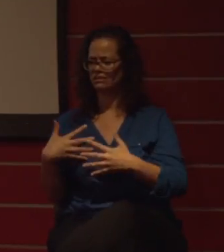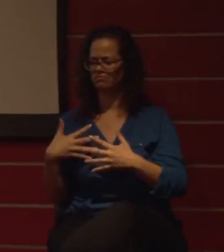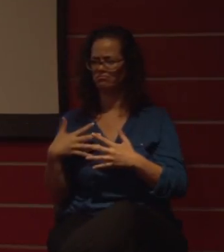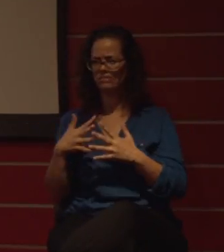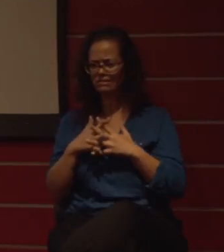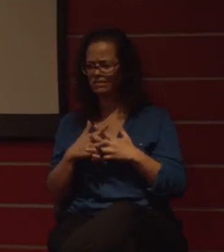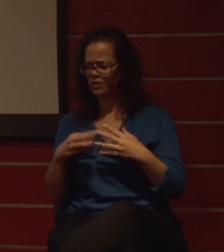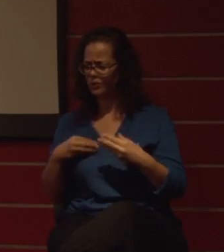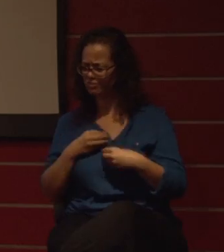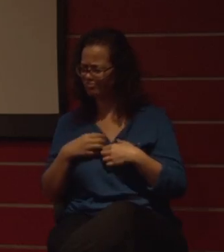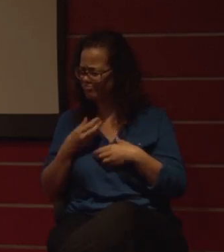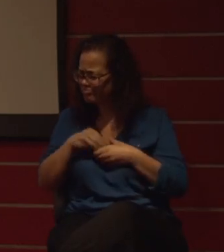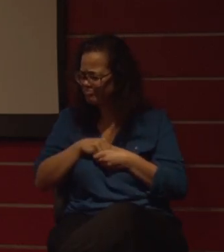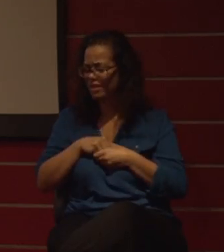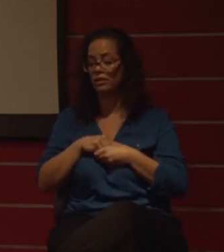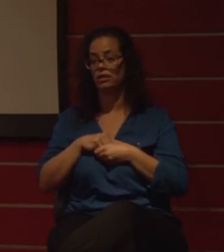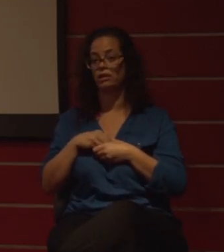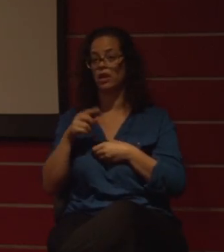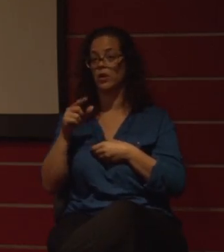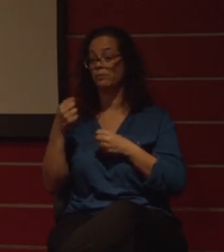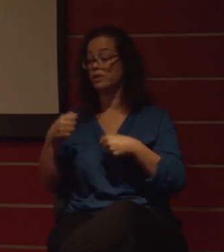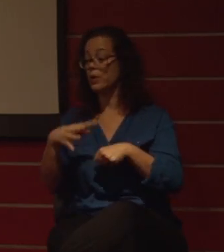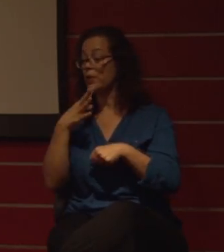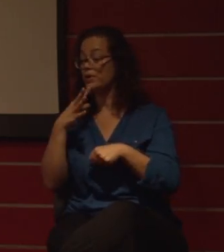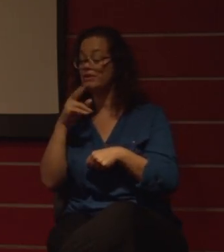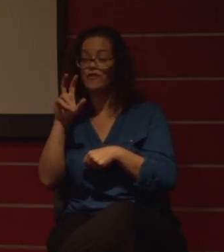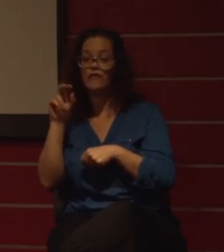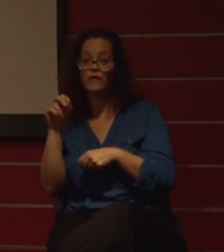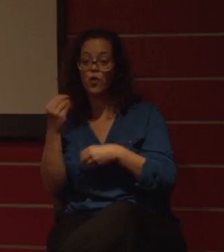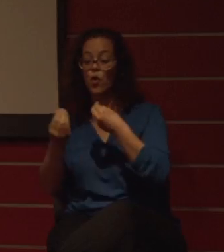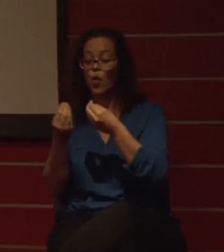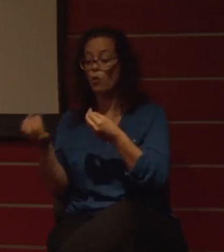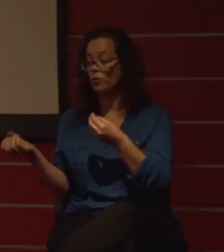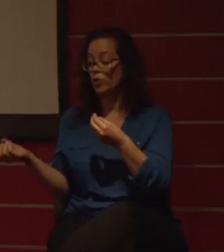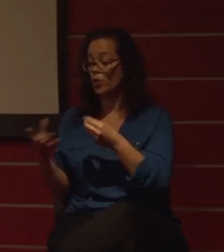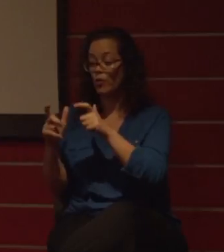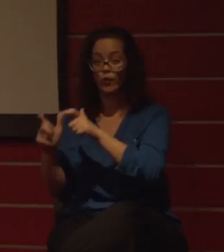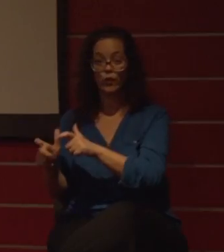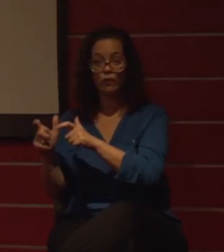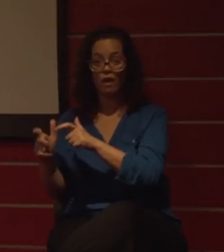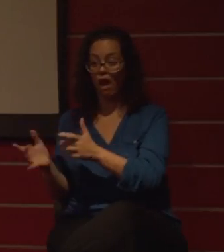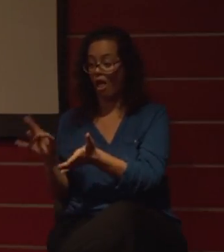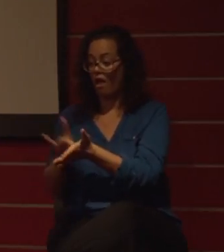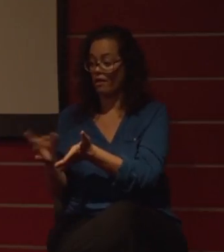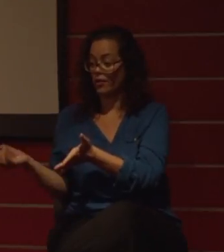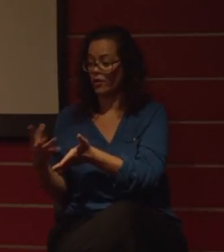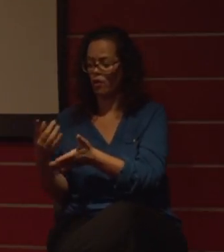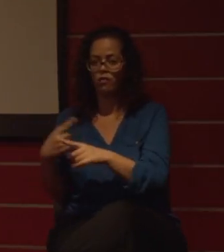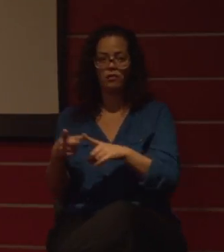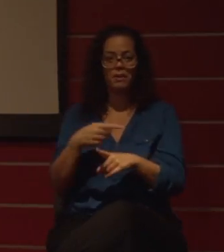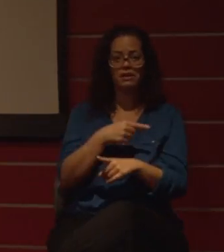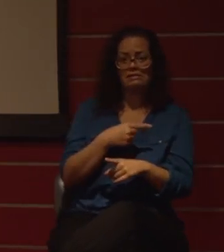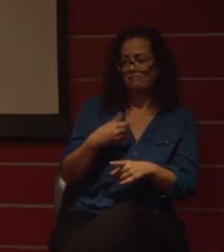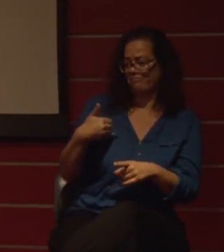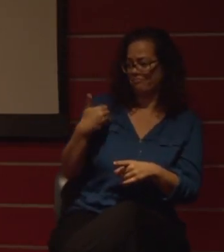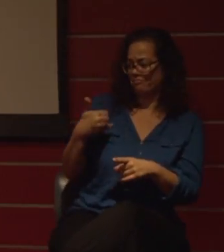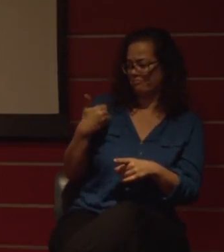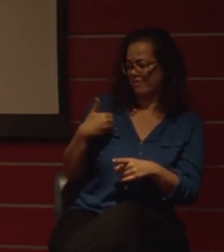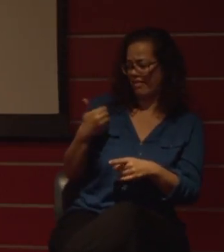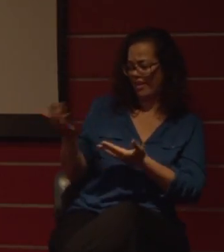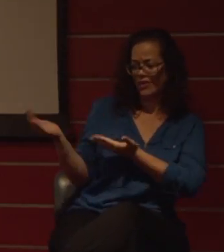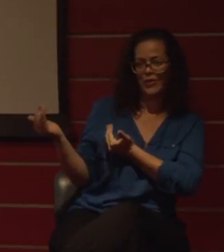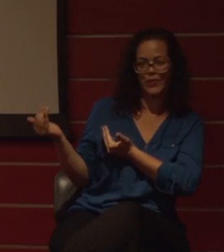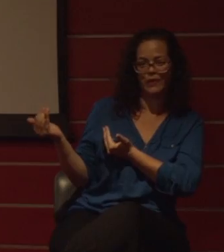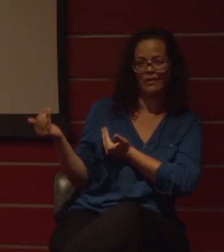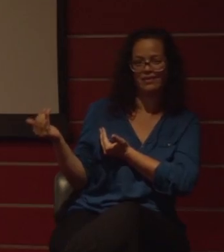é conhecer esse avô conhecer esse novo mundo conhecer essa realidade né ao mesmo tempo em que ele é um adolescente né já tem toda